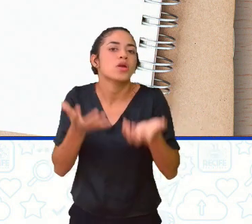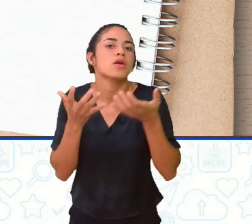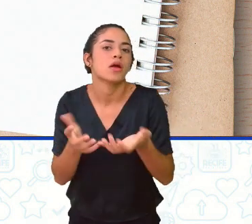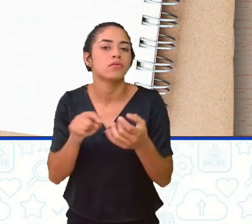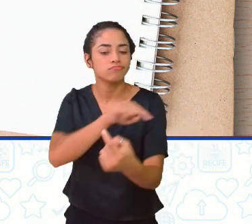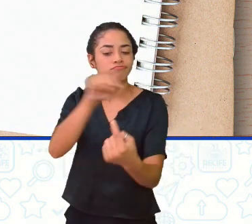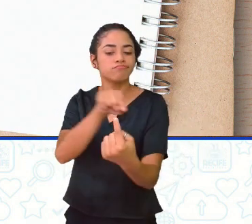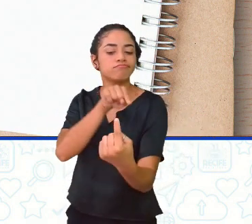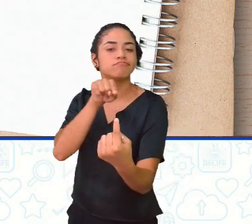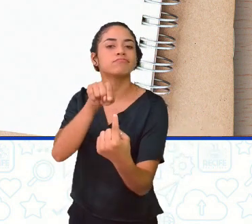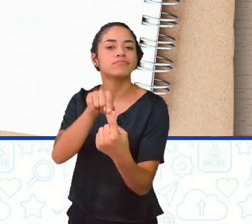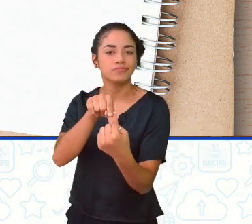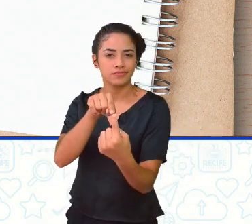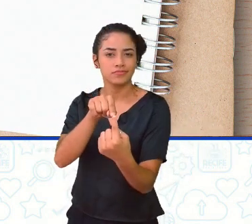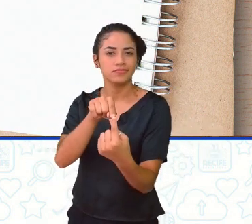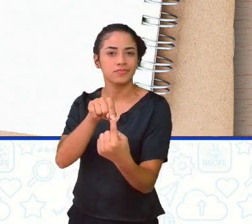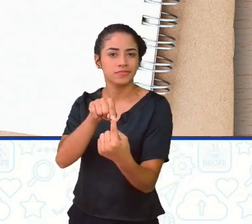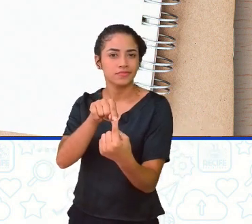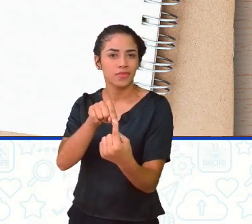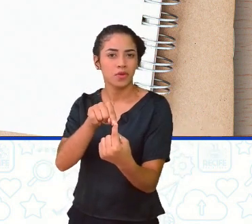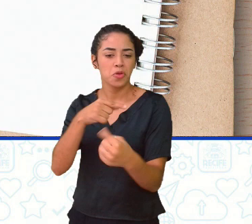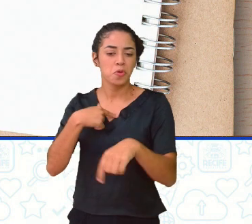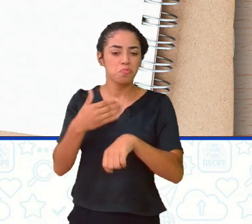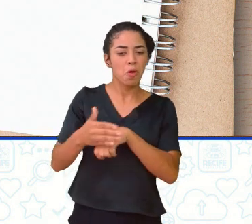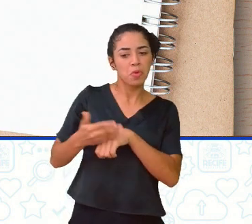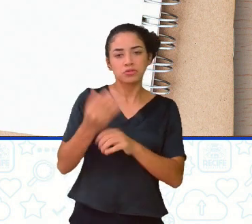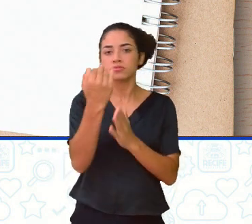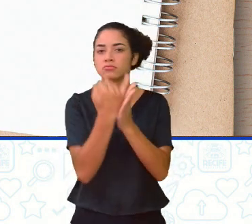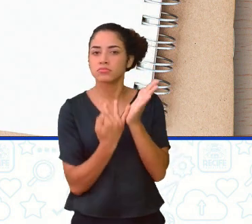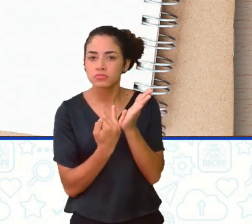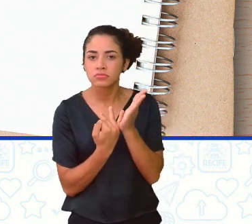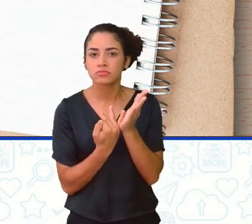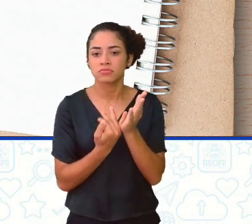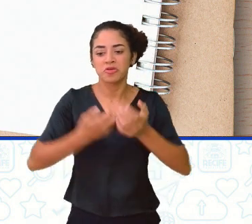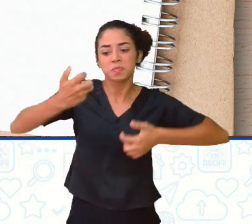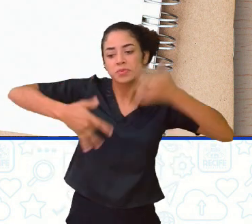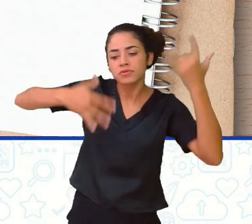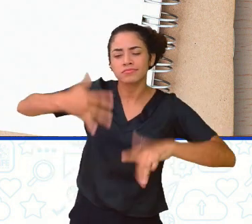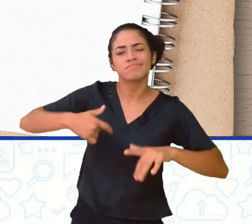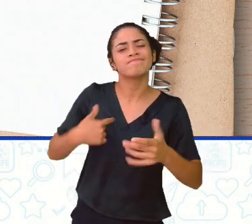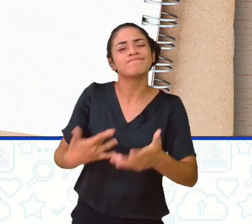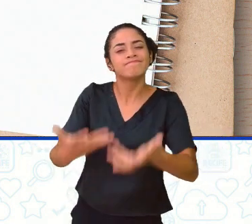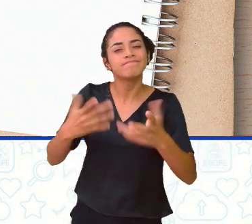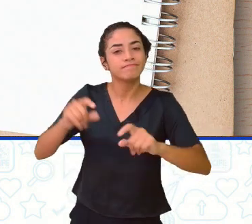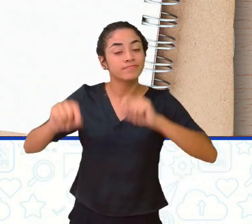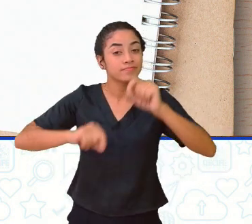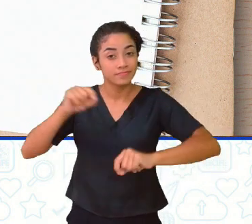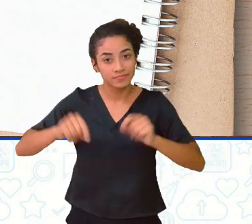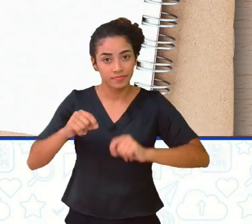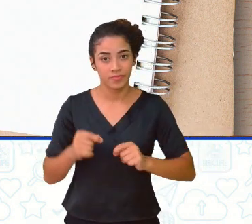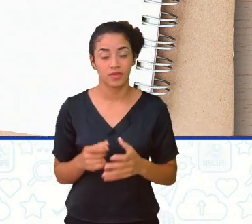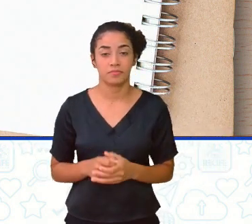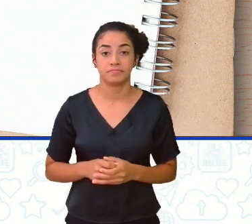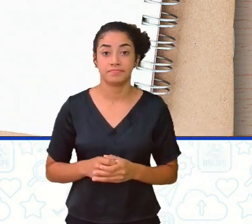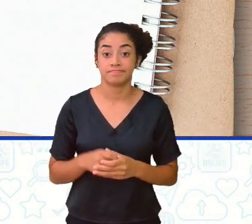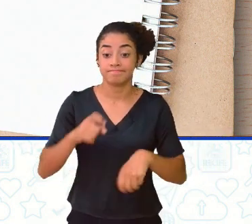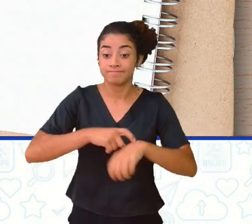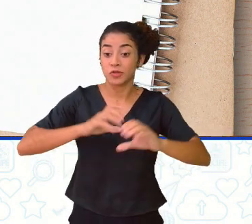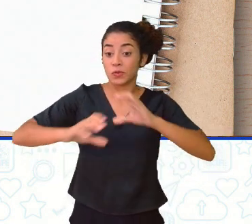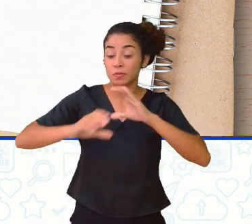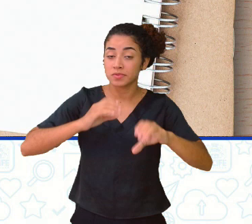fala? Né? O que é que eu pretendo com a minha prática textual? Com a intenção comunicativa e com